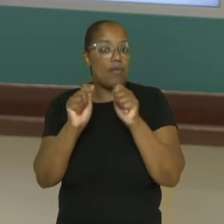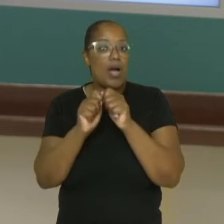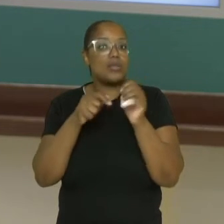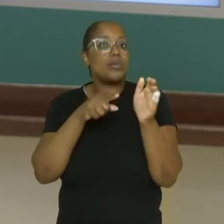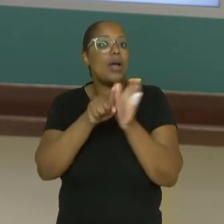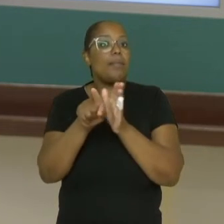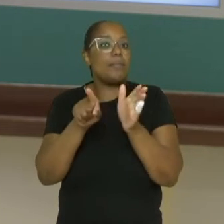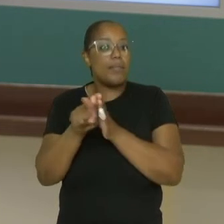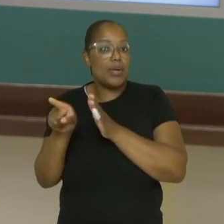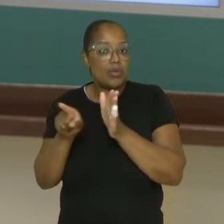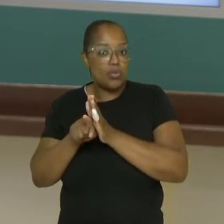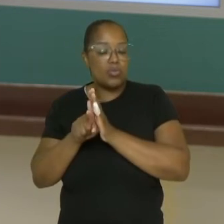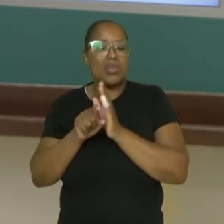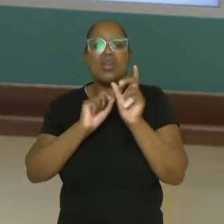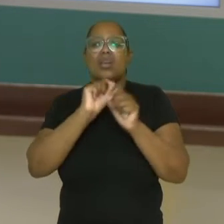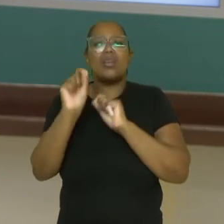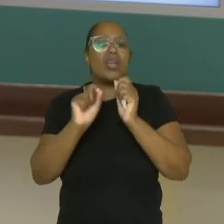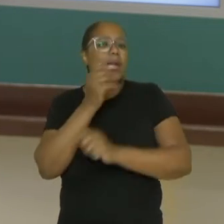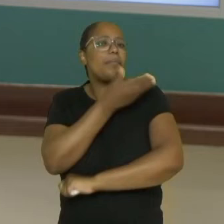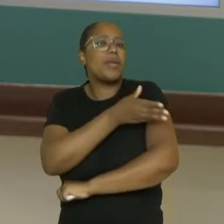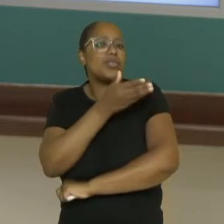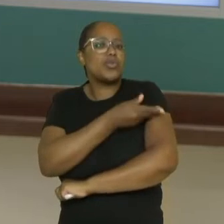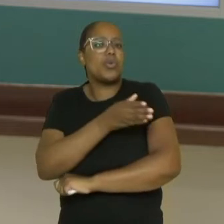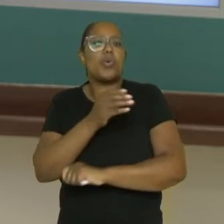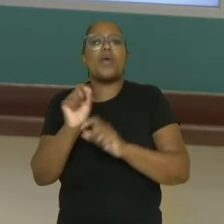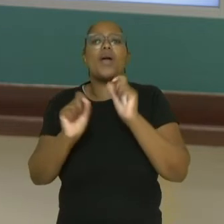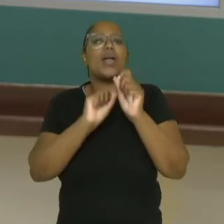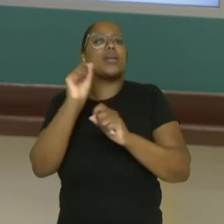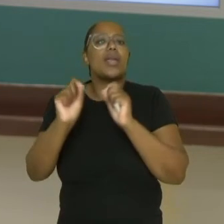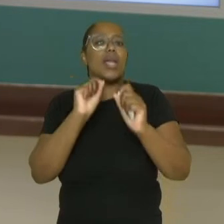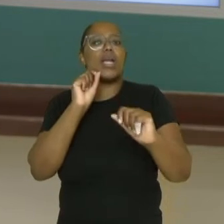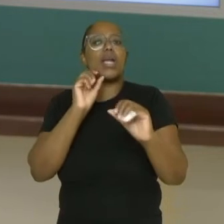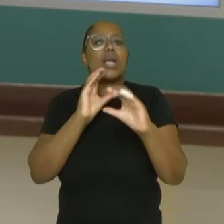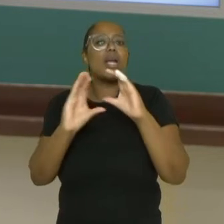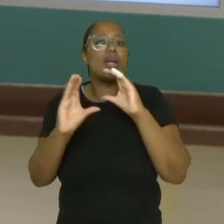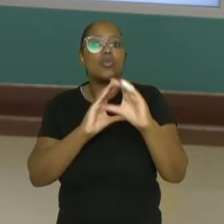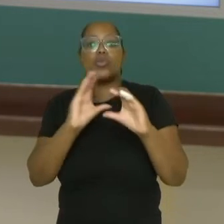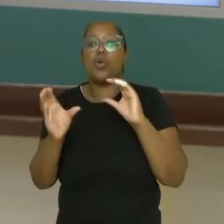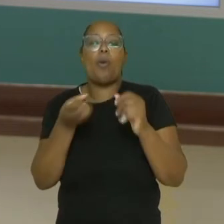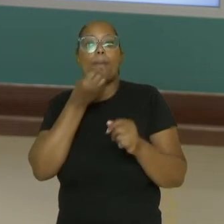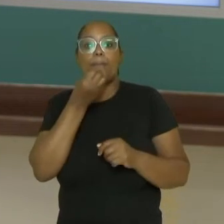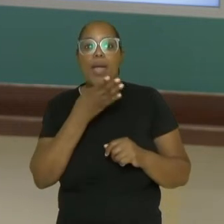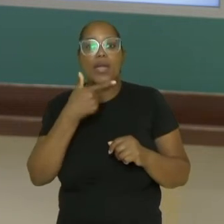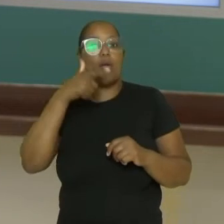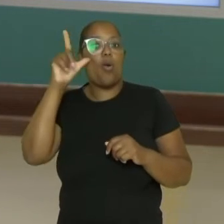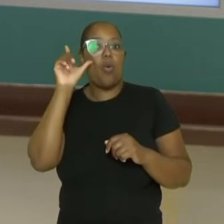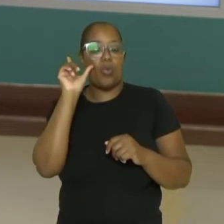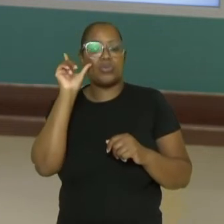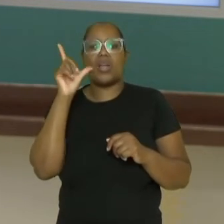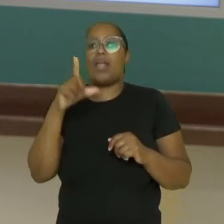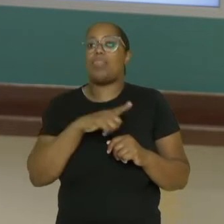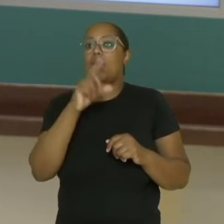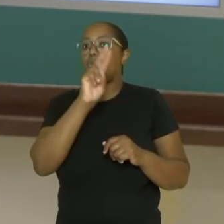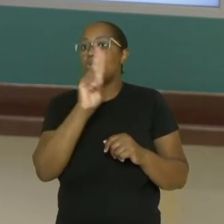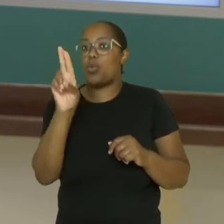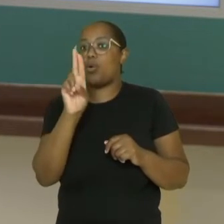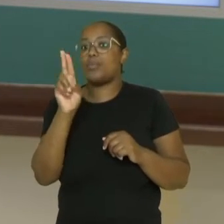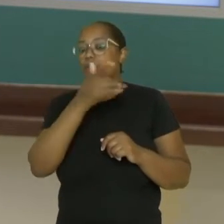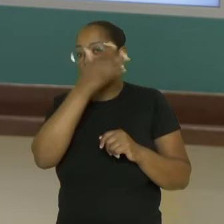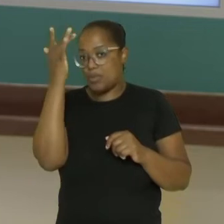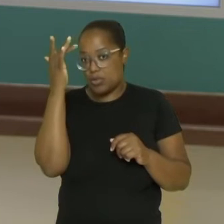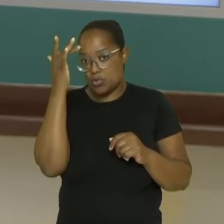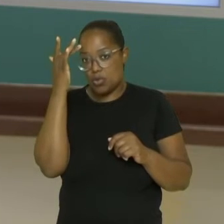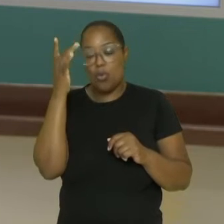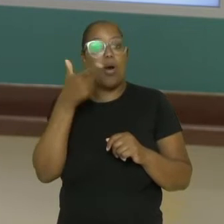Quem praticou essa ação? Né? Quem cantou muito bem ontem? Né? Então, tem lá o nome da pessoa que cantou muito